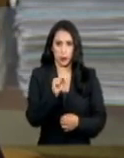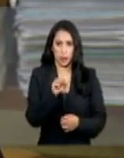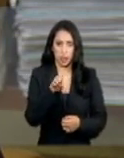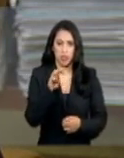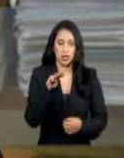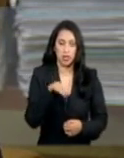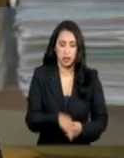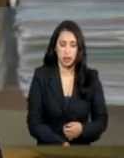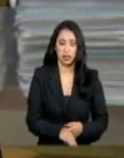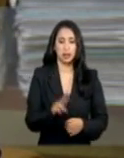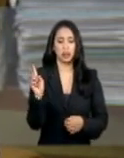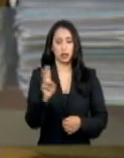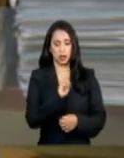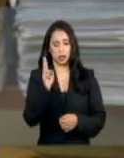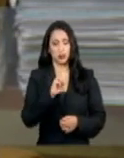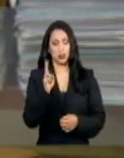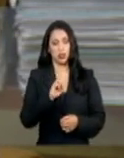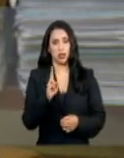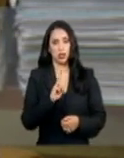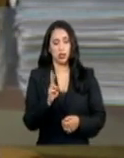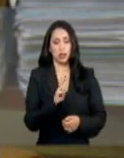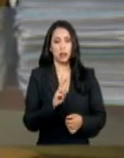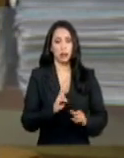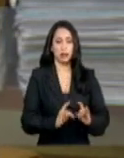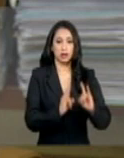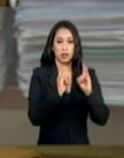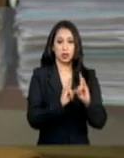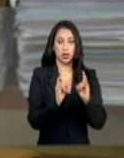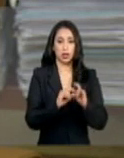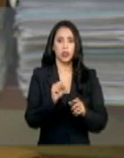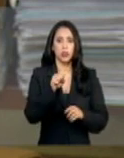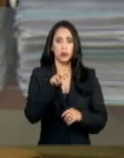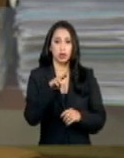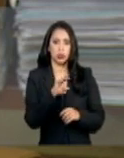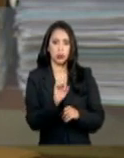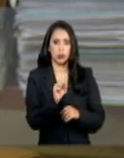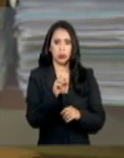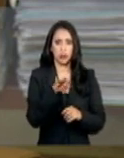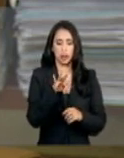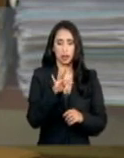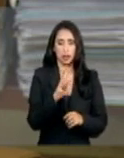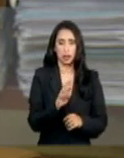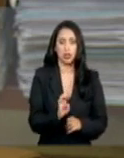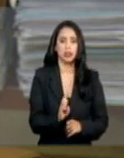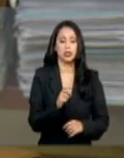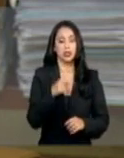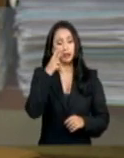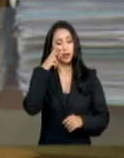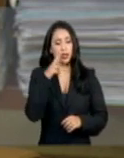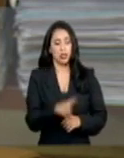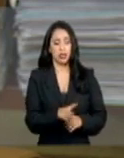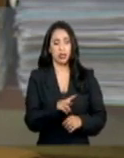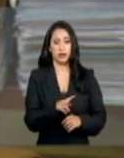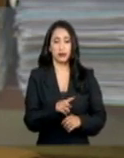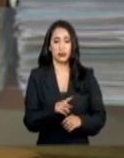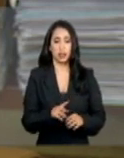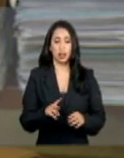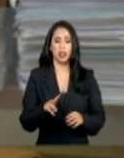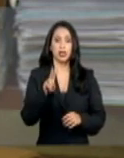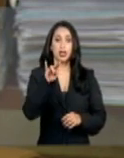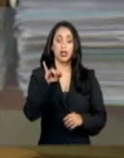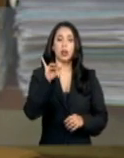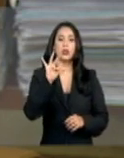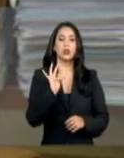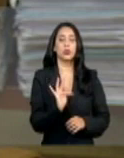valores mobiliários ou da susep evidenciando assim o caráter residual de tal atribuição da unidade de inteligência